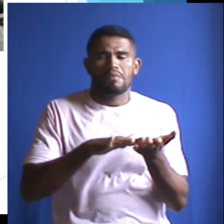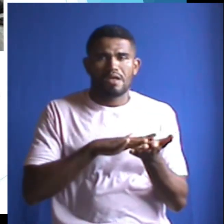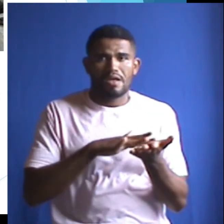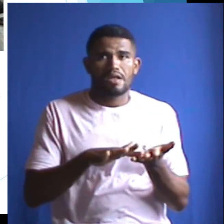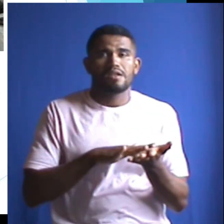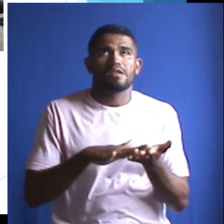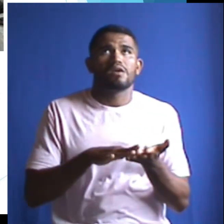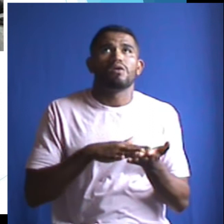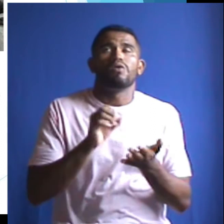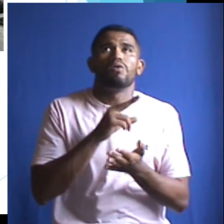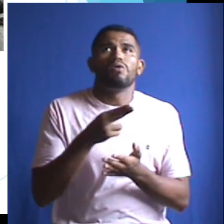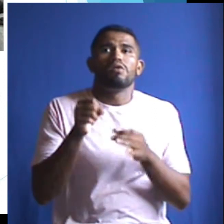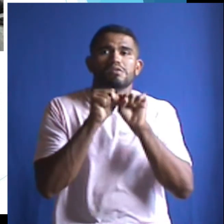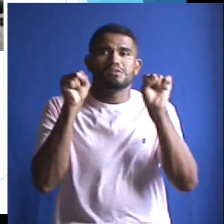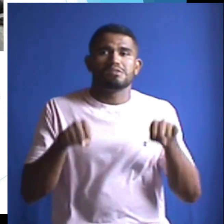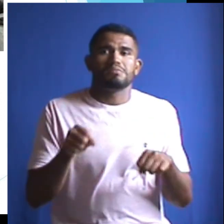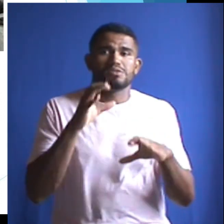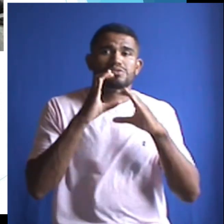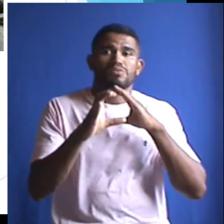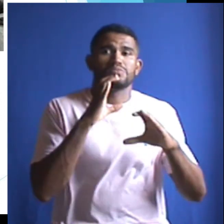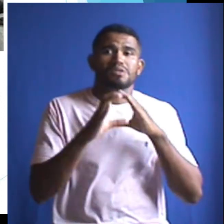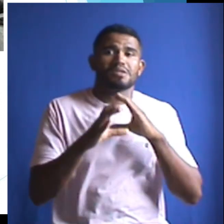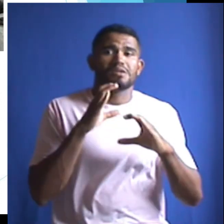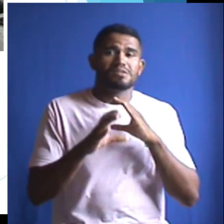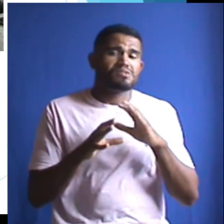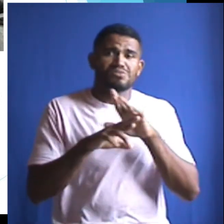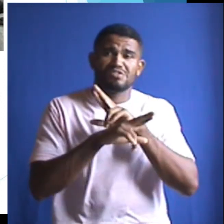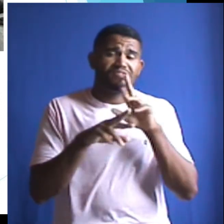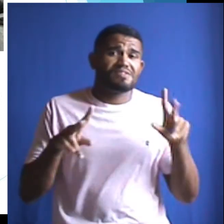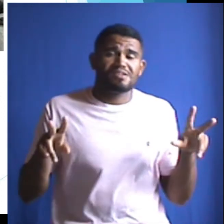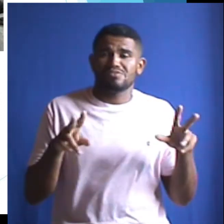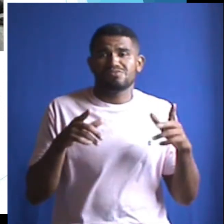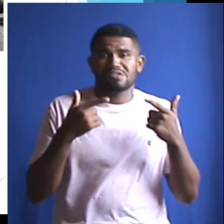Braille ou sistemas de comunicação